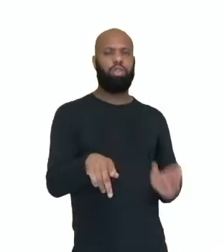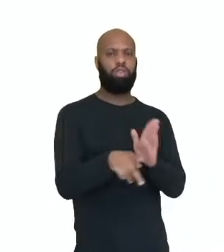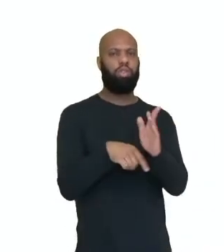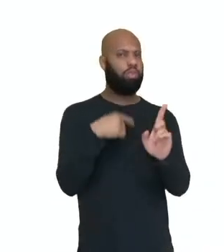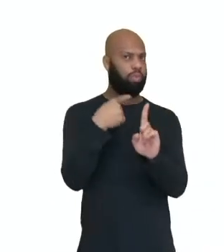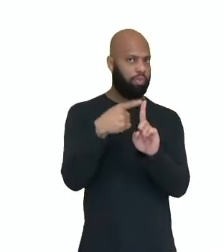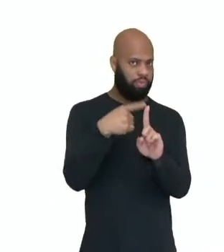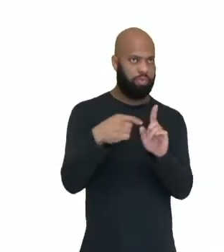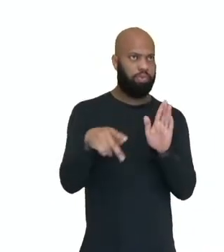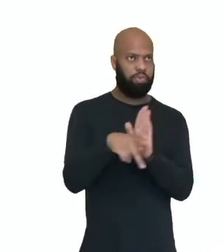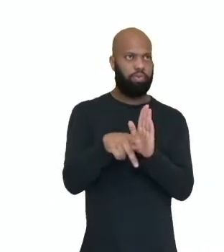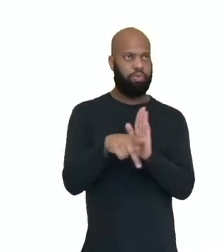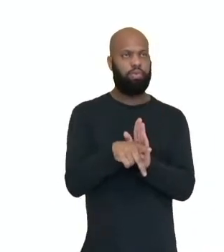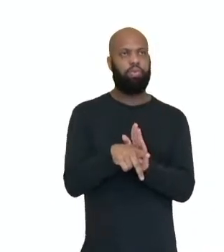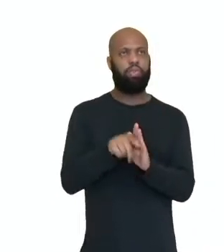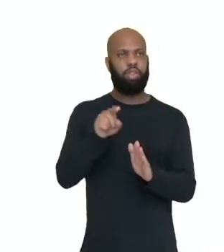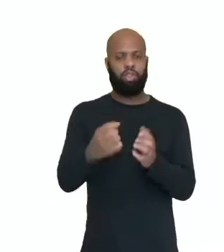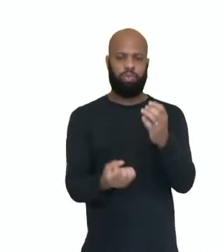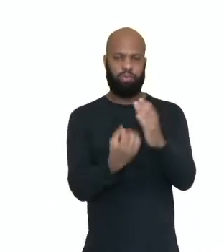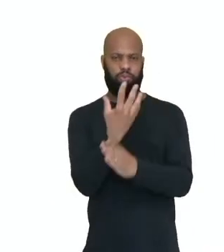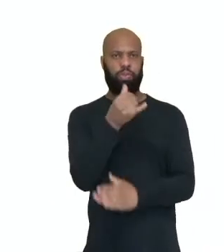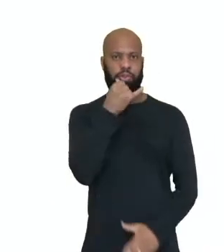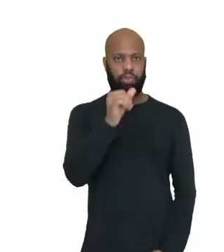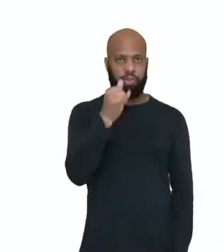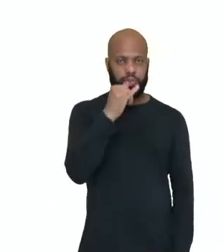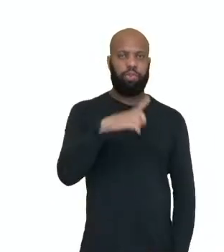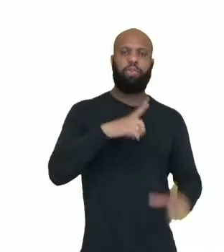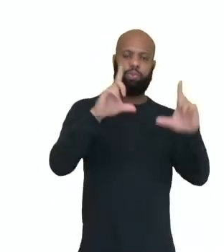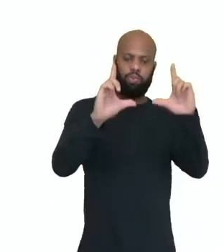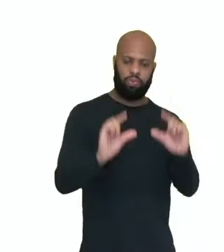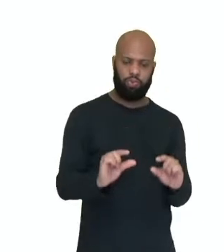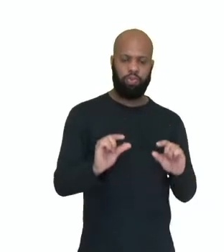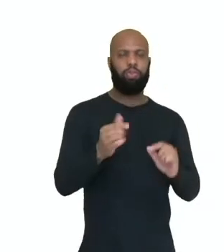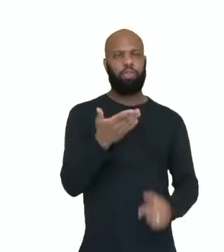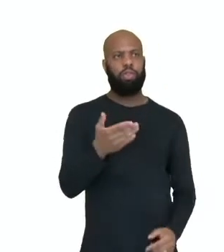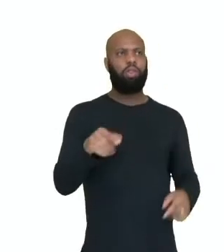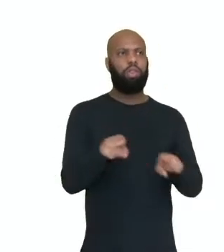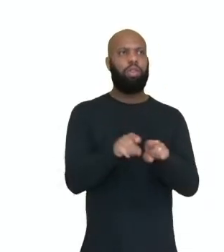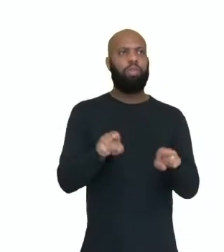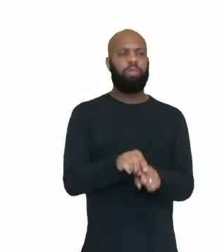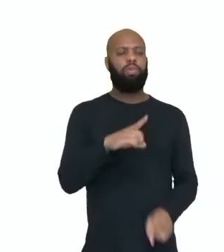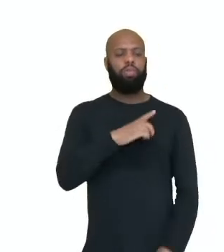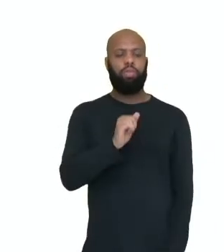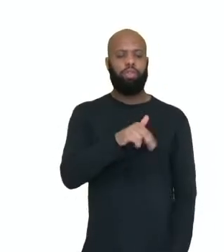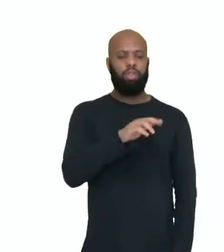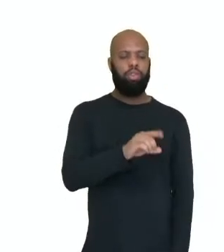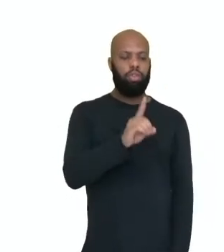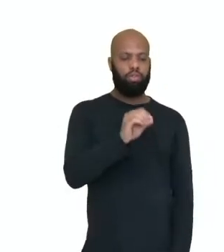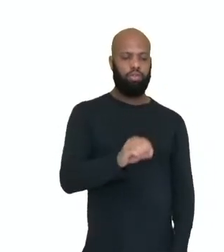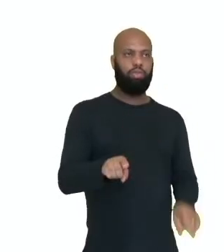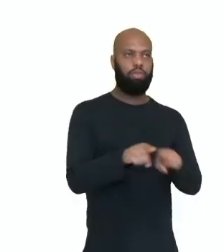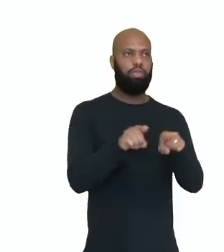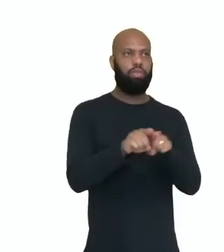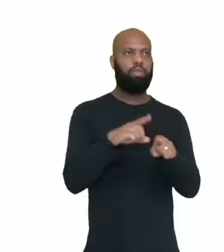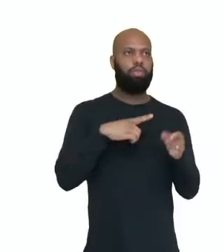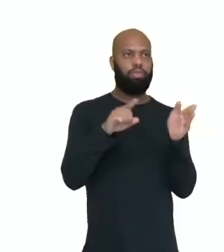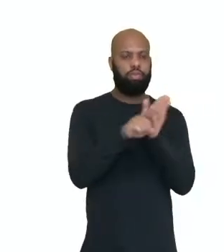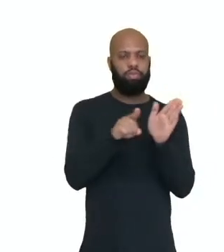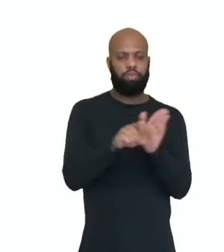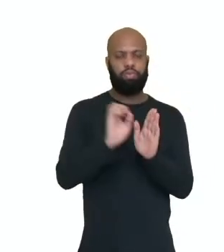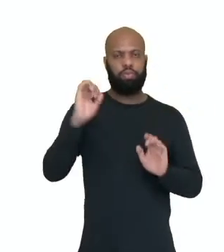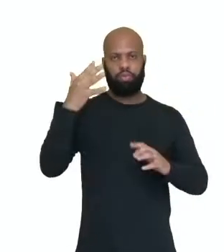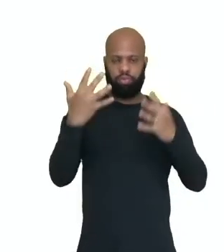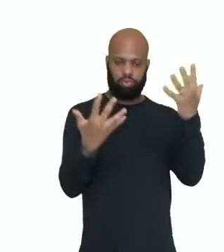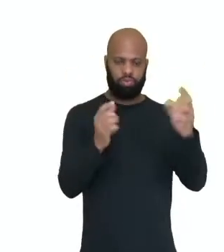do gerador, ocorre a redução e o NOx da espécie química diminui, e o ânodo polo negativo, ocorre a oxidação